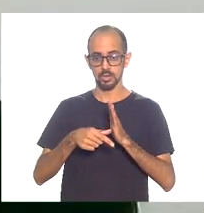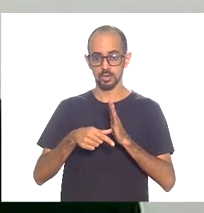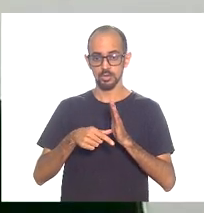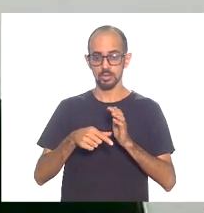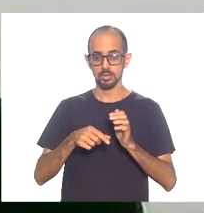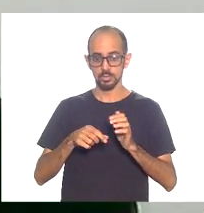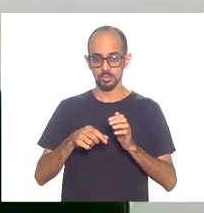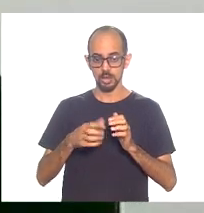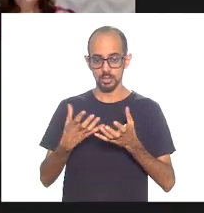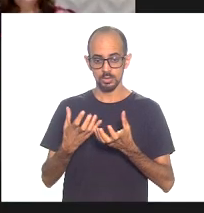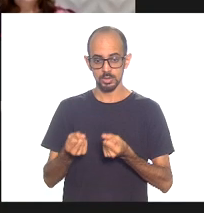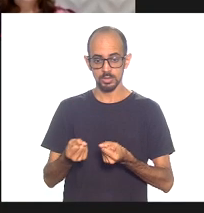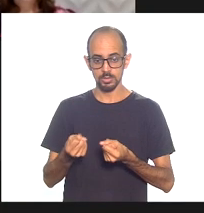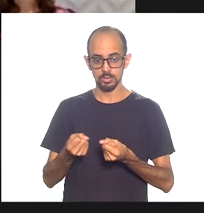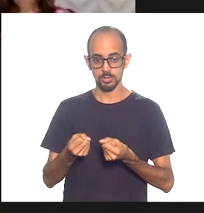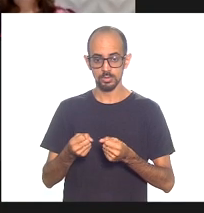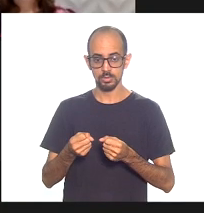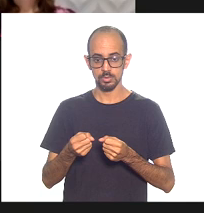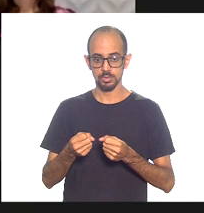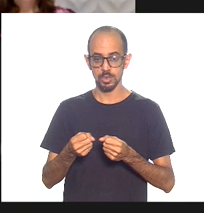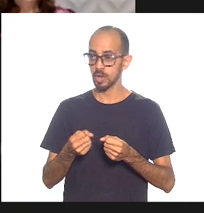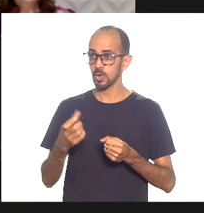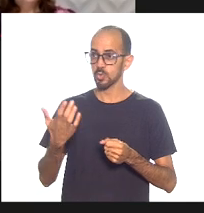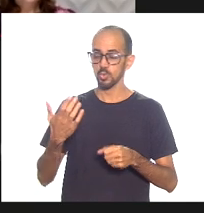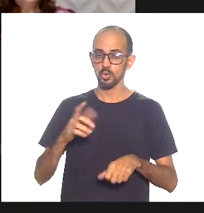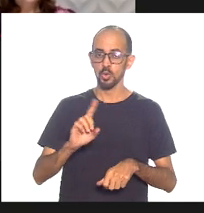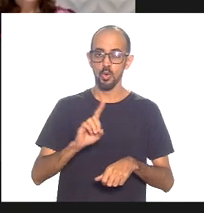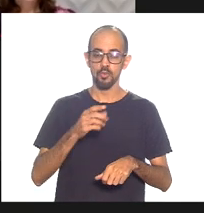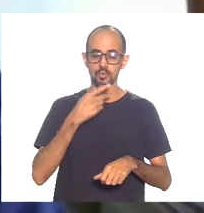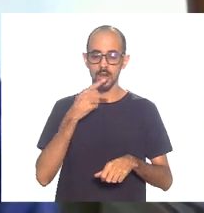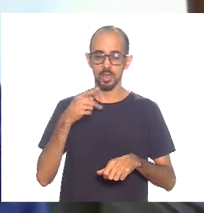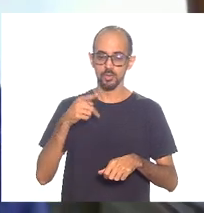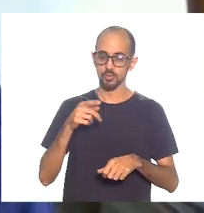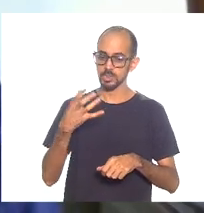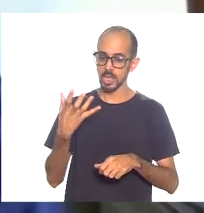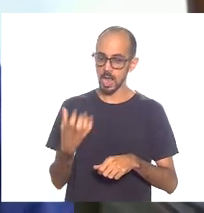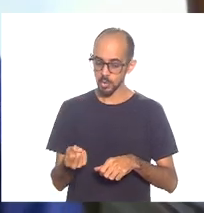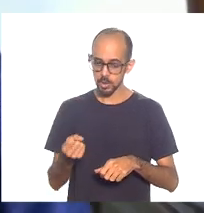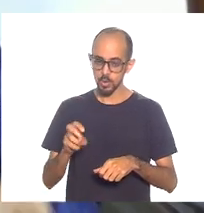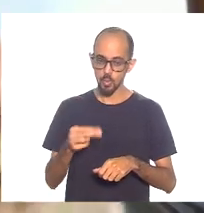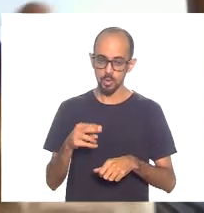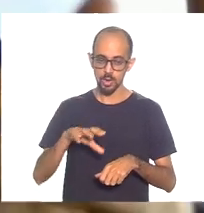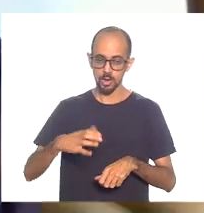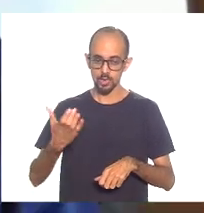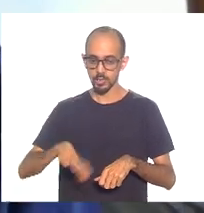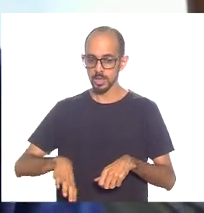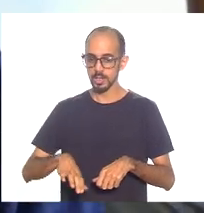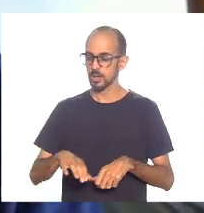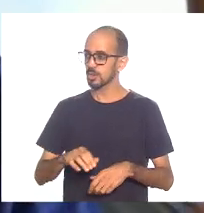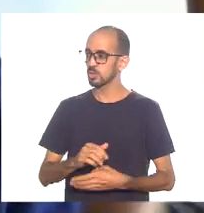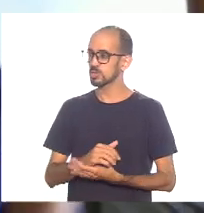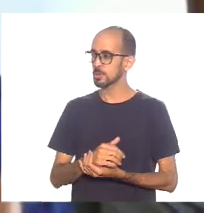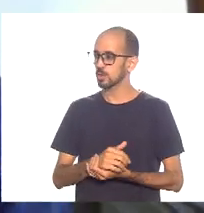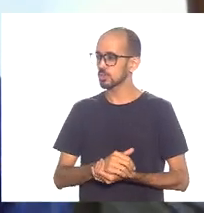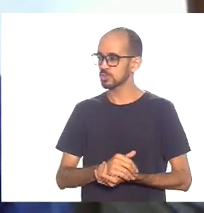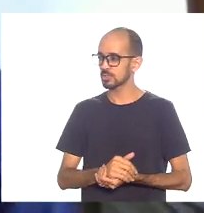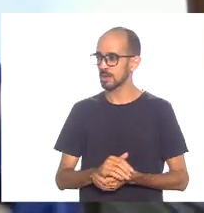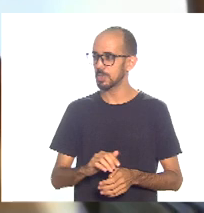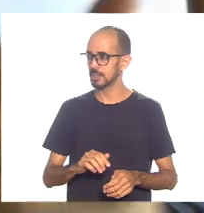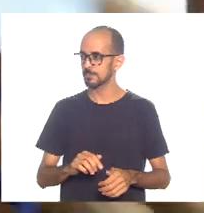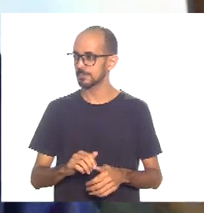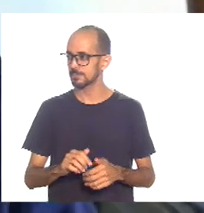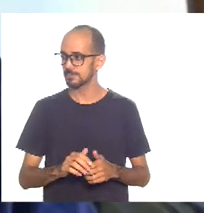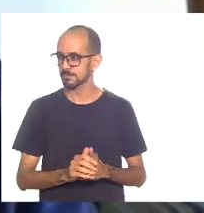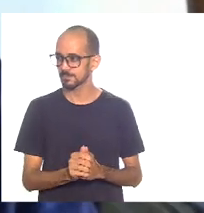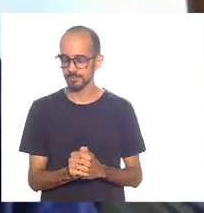está acolhido, deputado. Eu não estou lhe dizendo que o senhor não acolheu ou não acolheu, porque como o senhor não leu o substitutivo, eu lhe